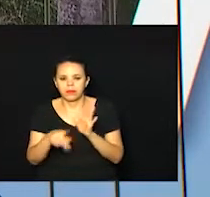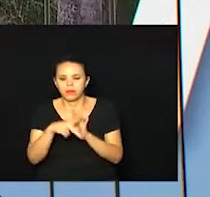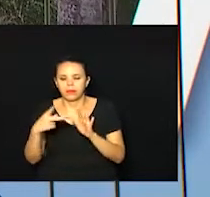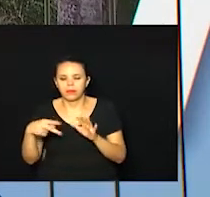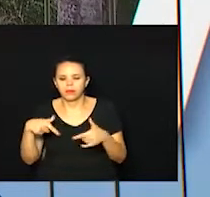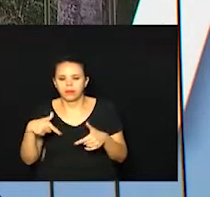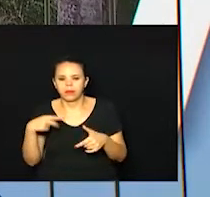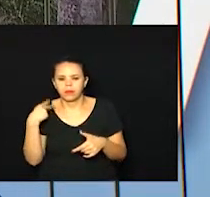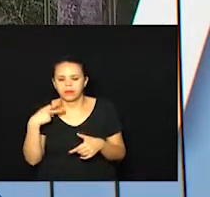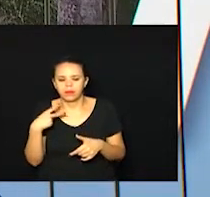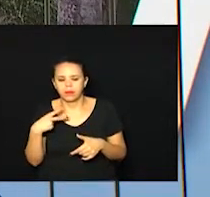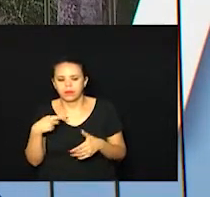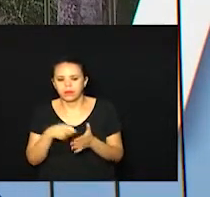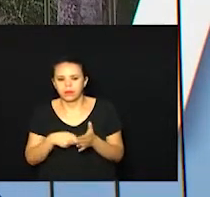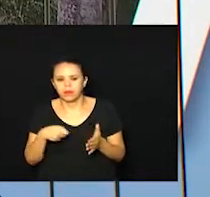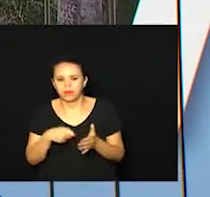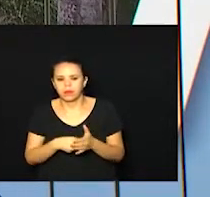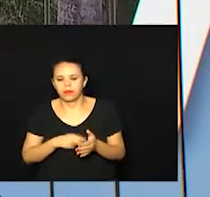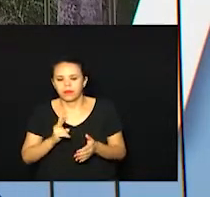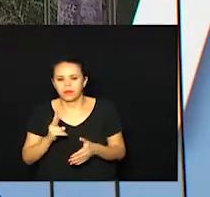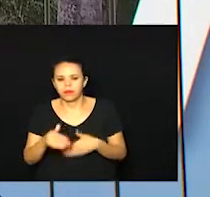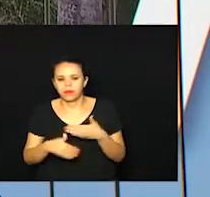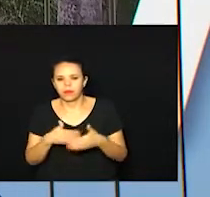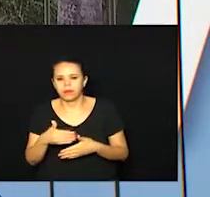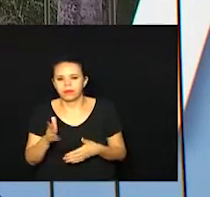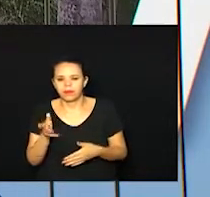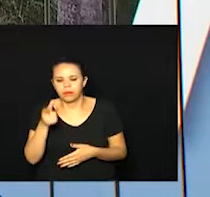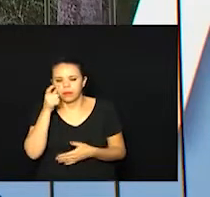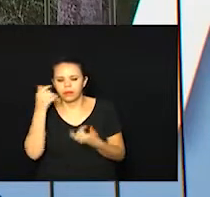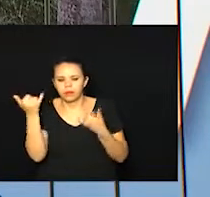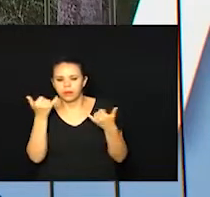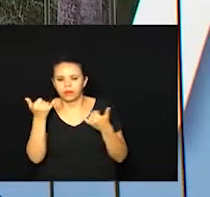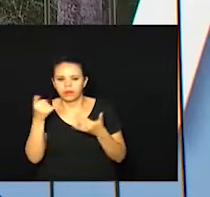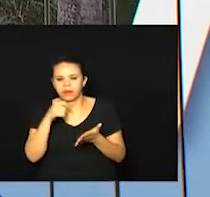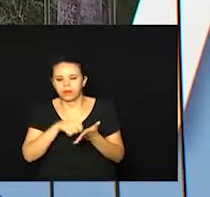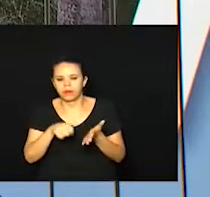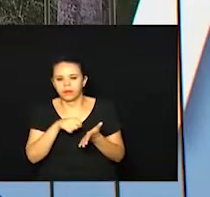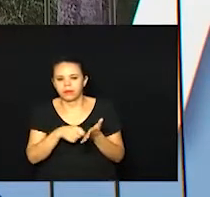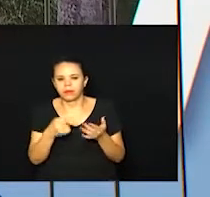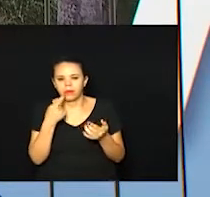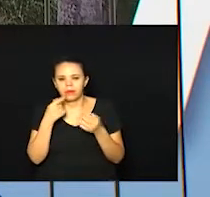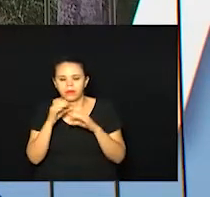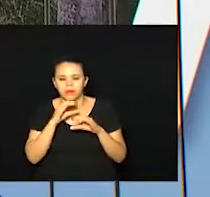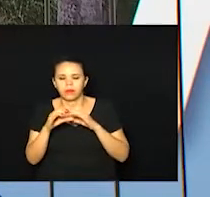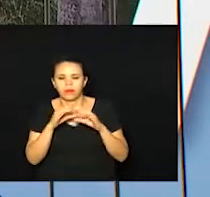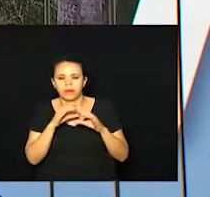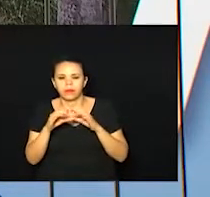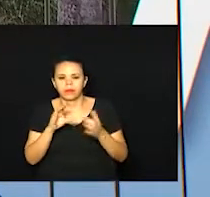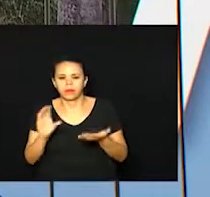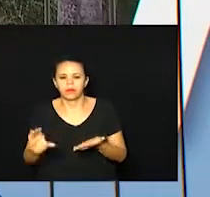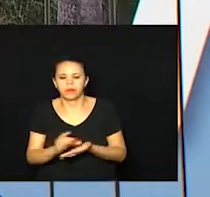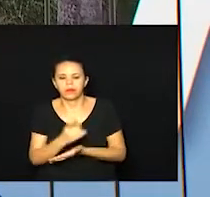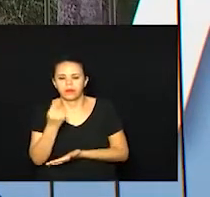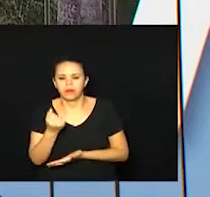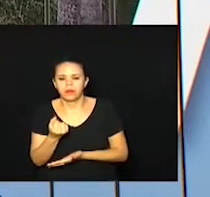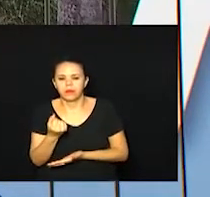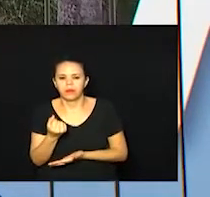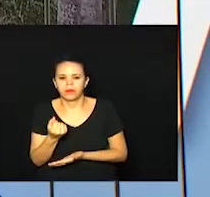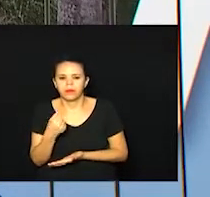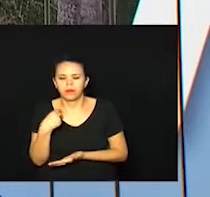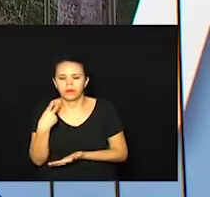parlamentar, né, para que possa dar consequência àquilo que nós ouvimos, dialogando, buscando recursos através de